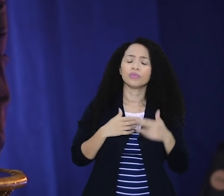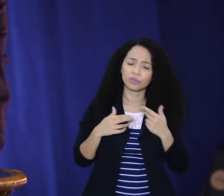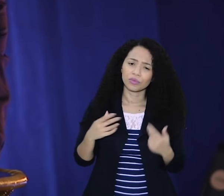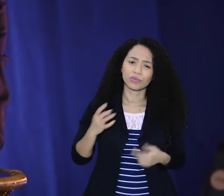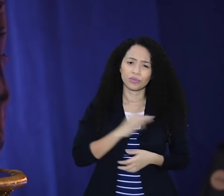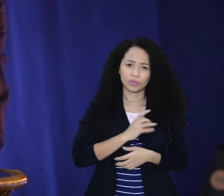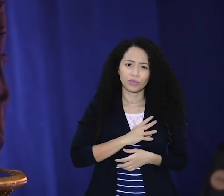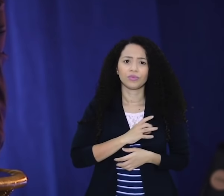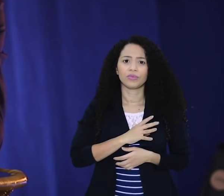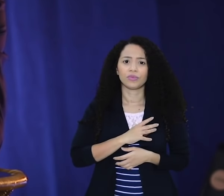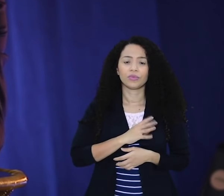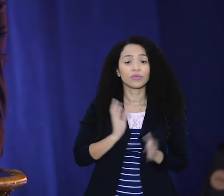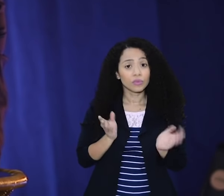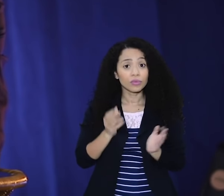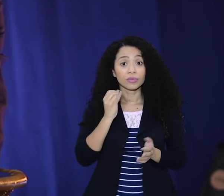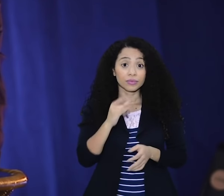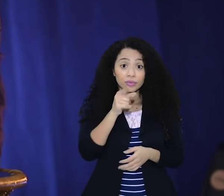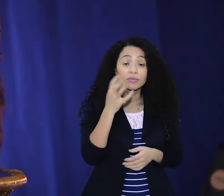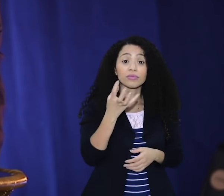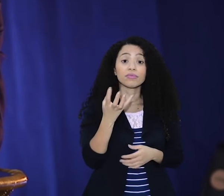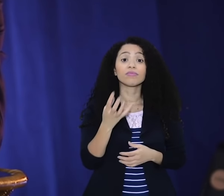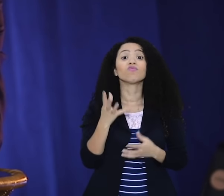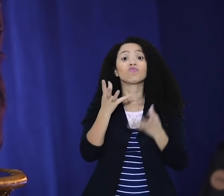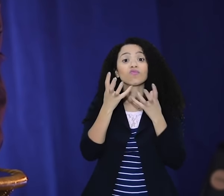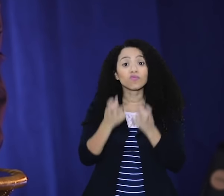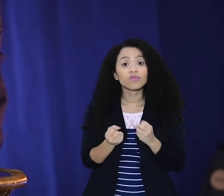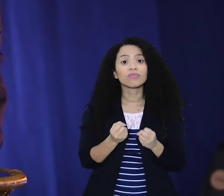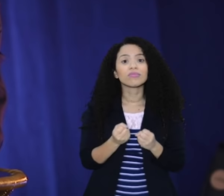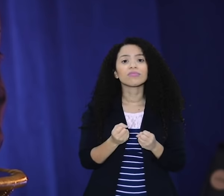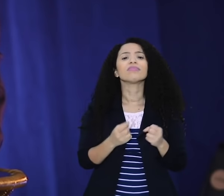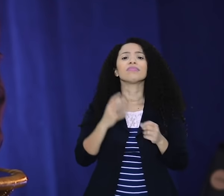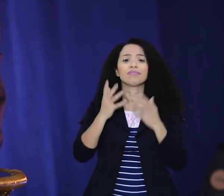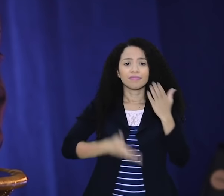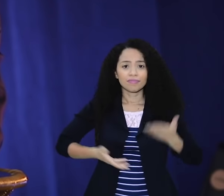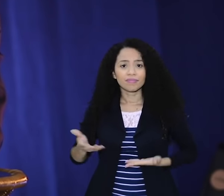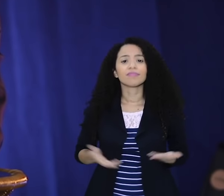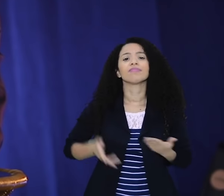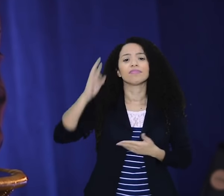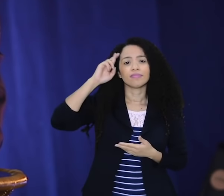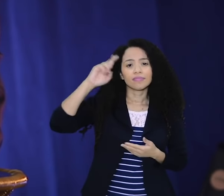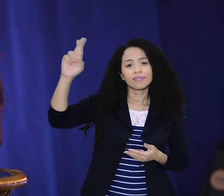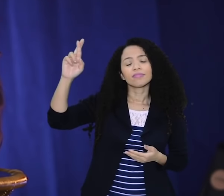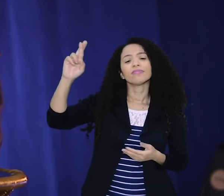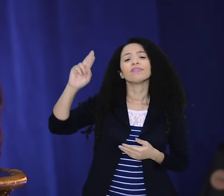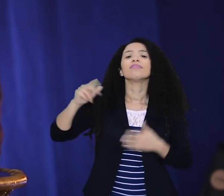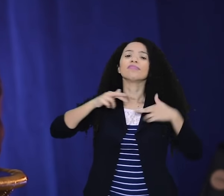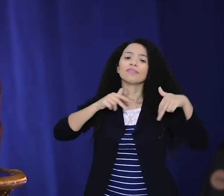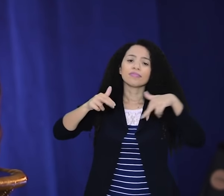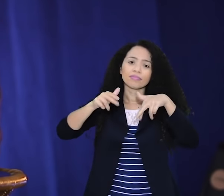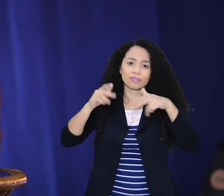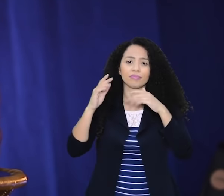também, tomar a decisão de passar a ser servo dEle, servi-Lo com integridade, andar no seu caminho. Então você curve